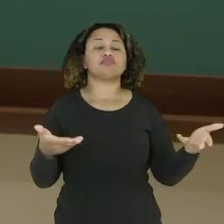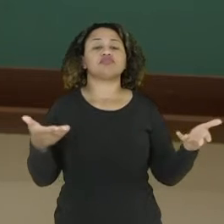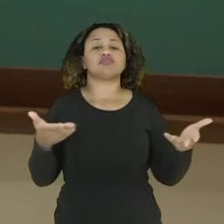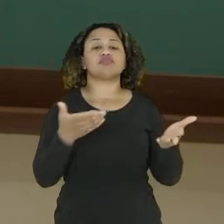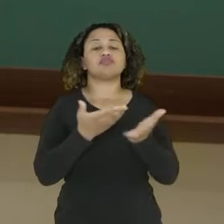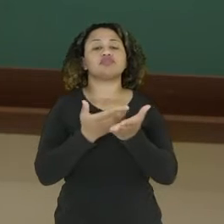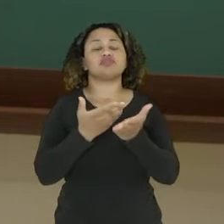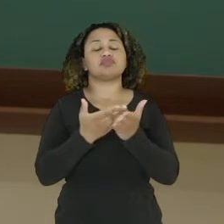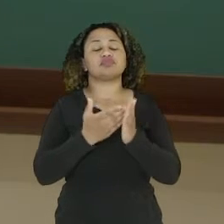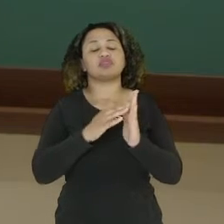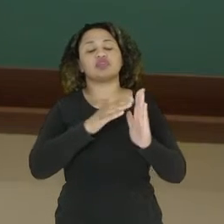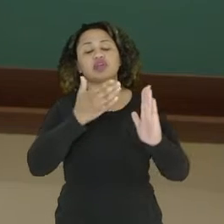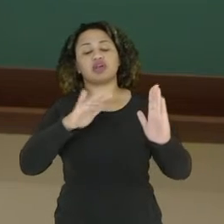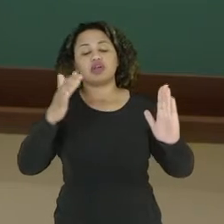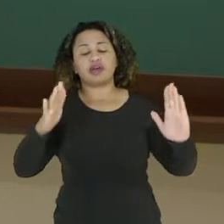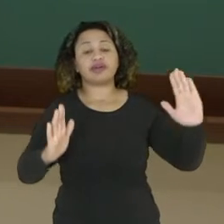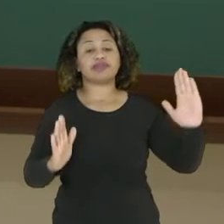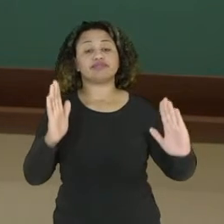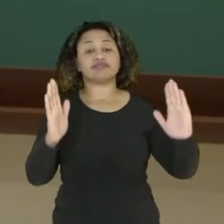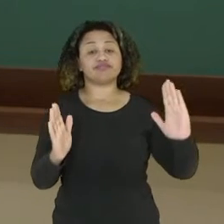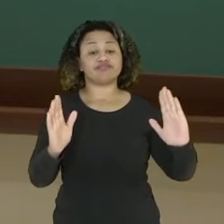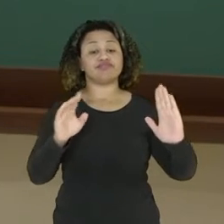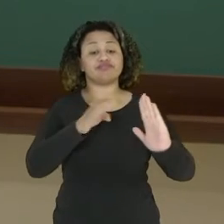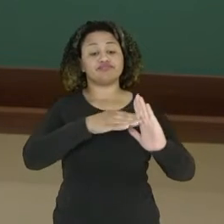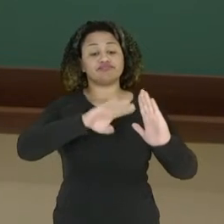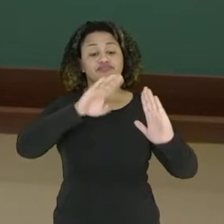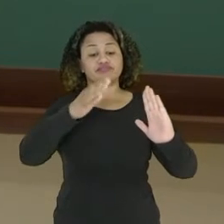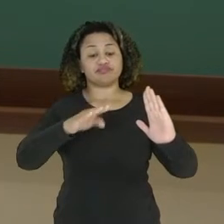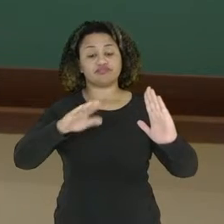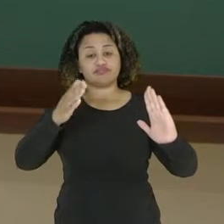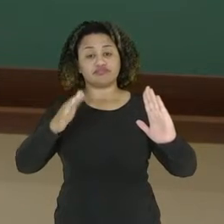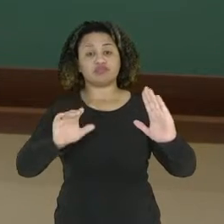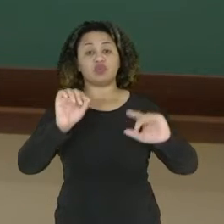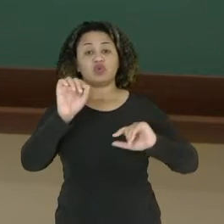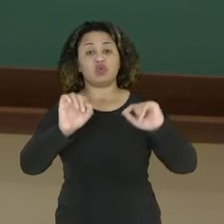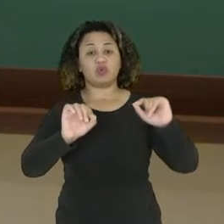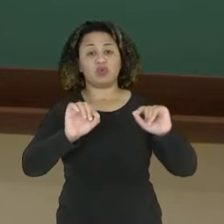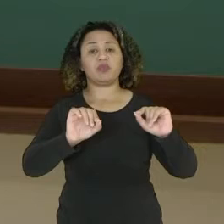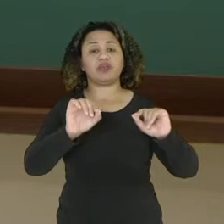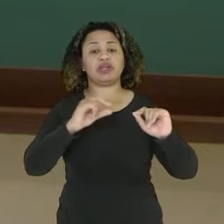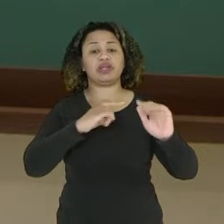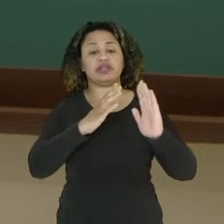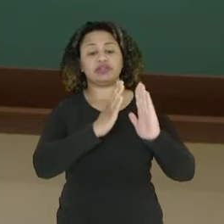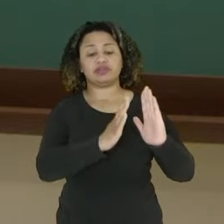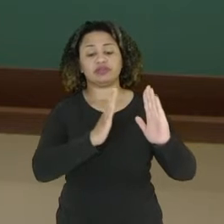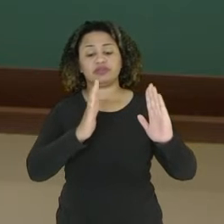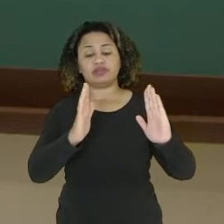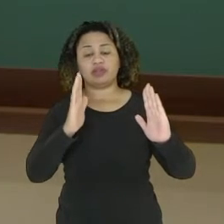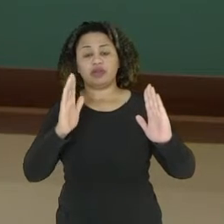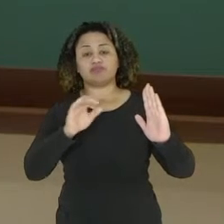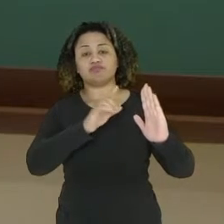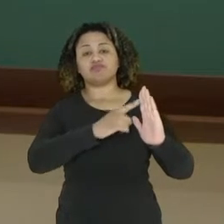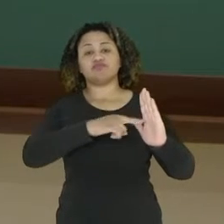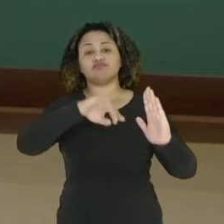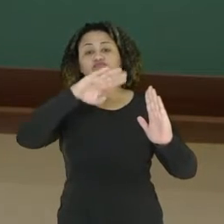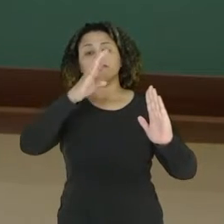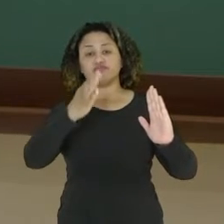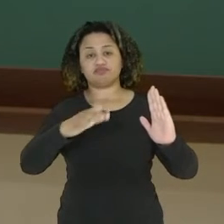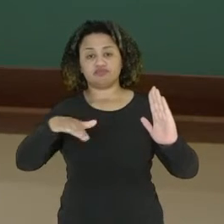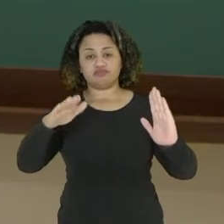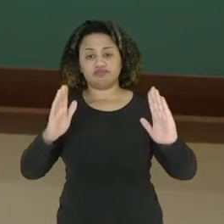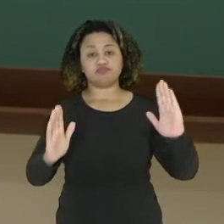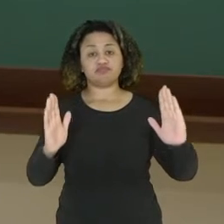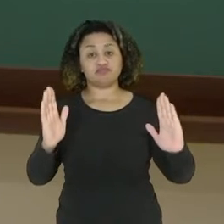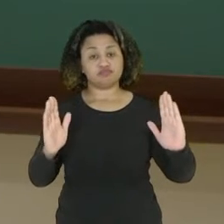onda periódica, que é uma onda que ela é cíclica, que ela tem um período de oscilação. Beleza?